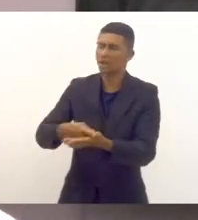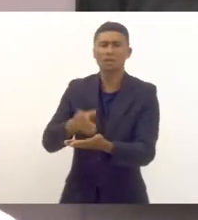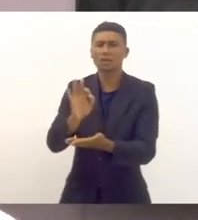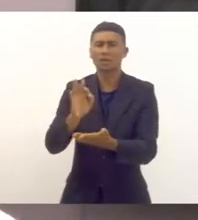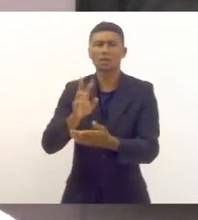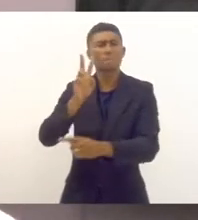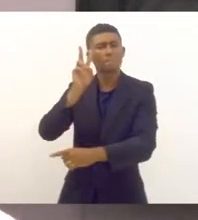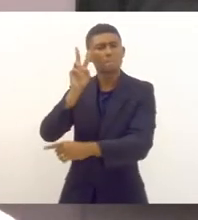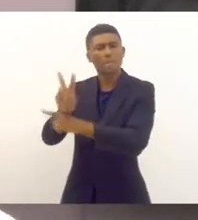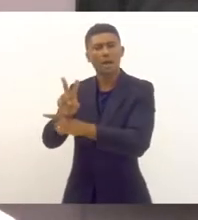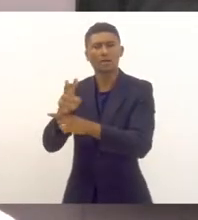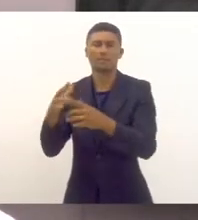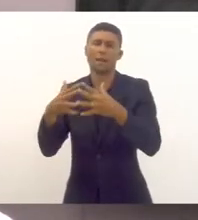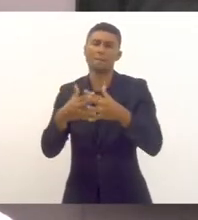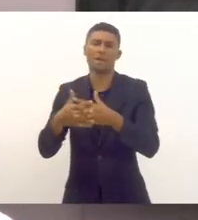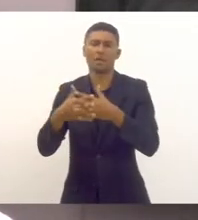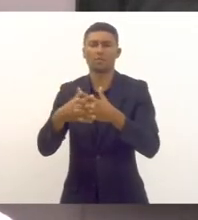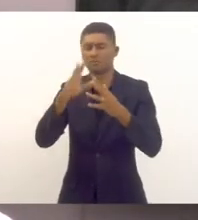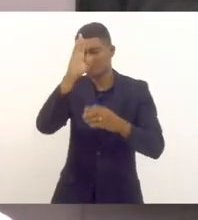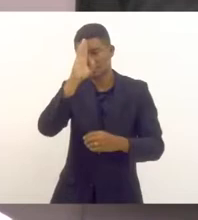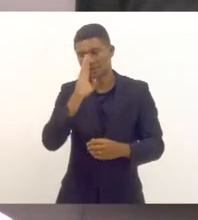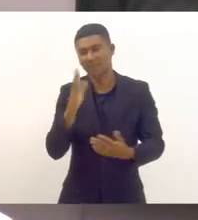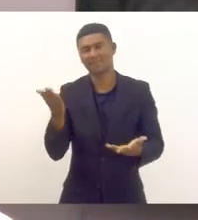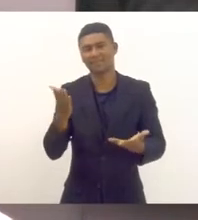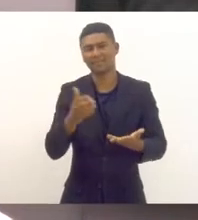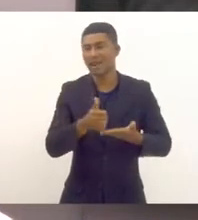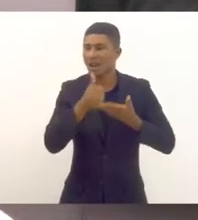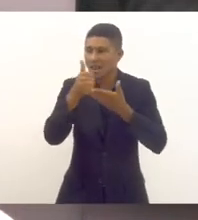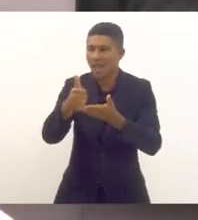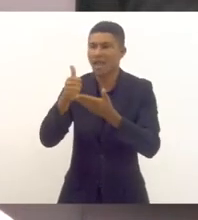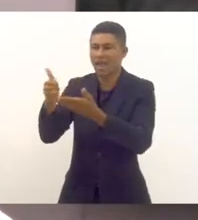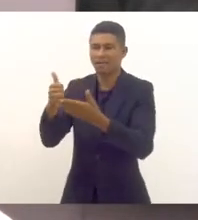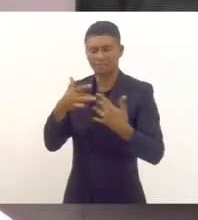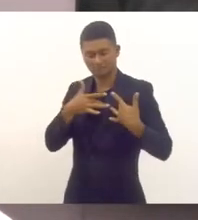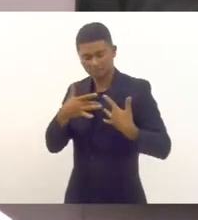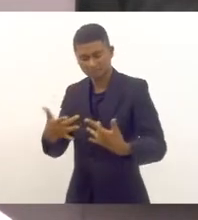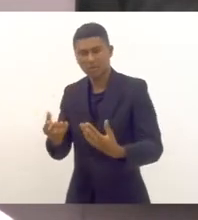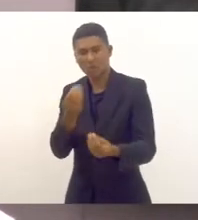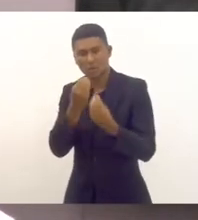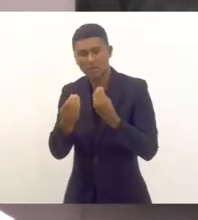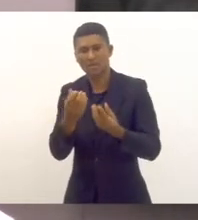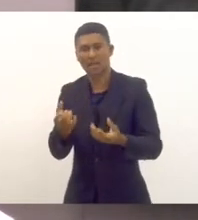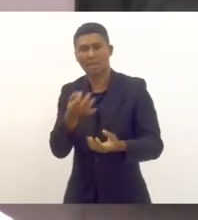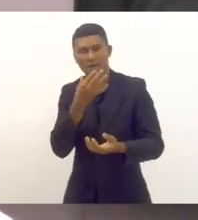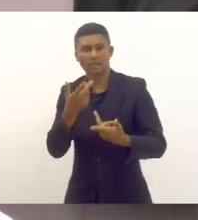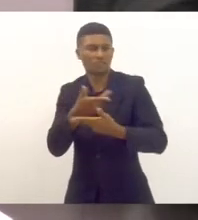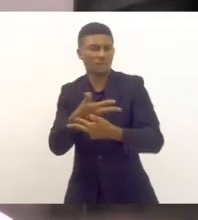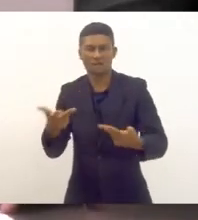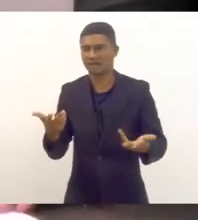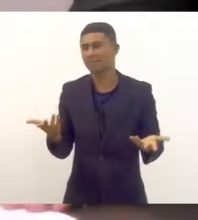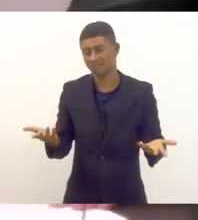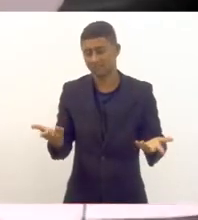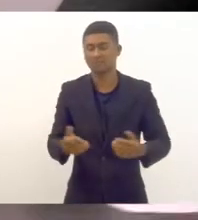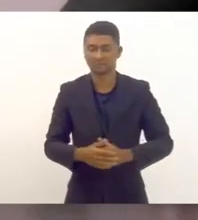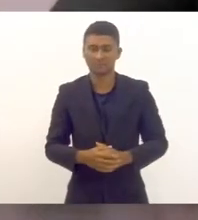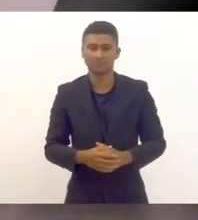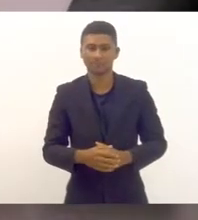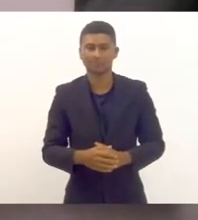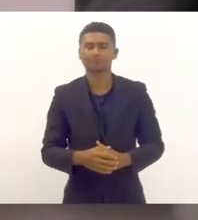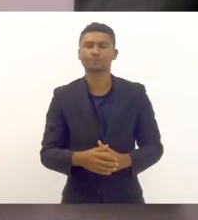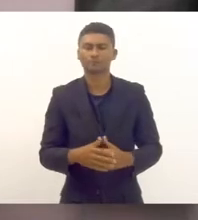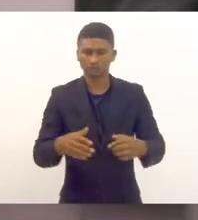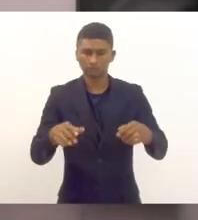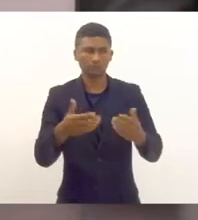nós levamos para aquela região atingida. Né? Eu queria só dar um dado. Adiante, o Donizete vai fazer a